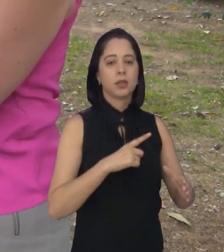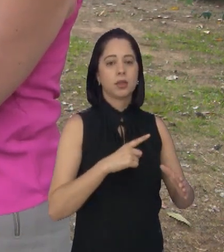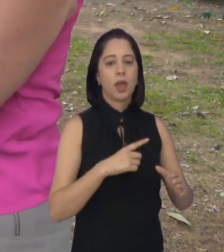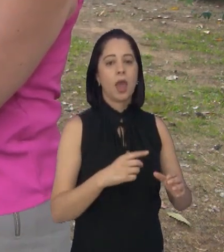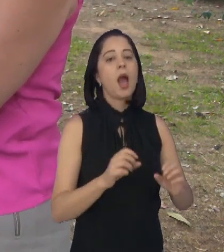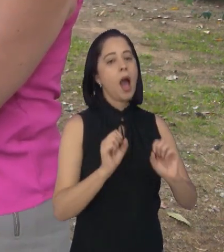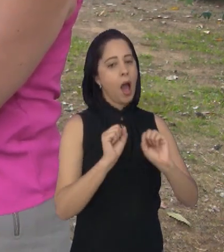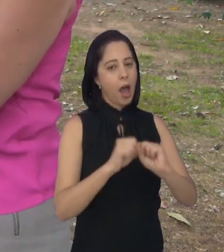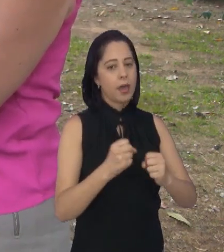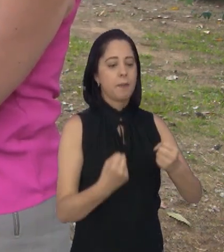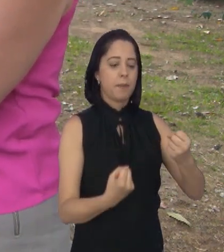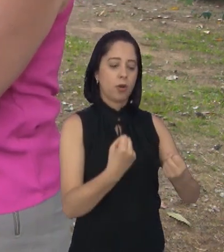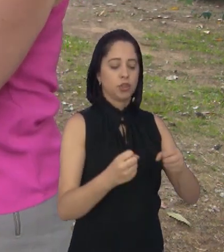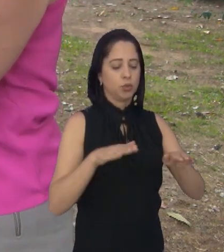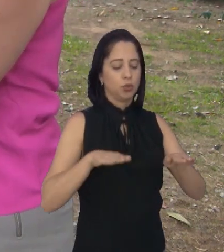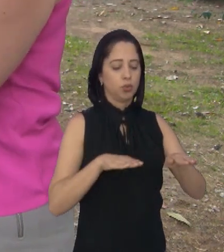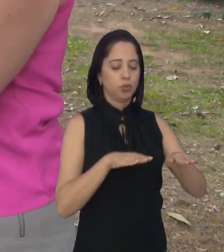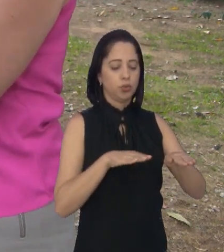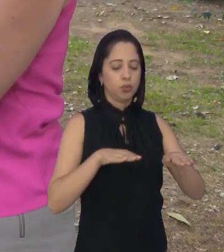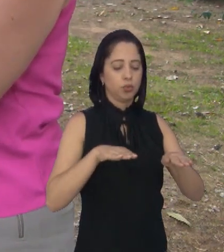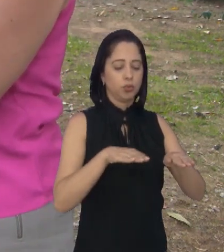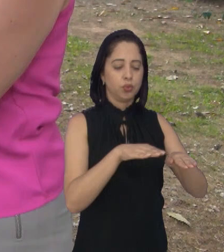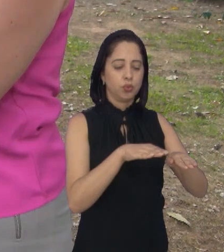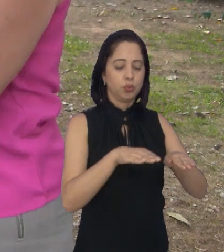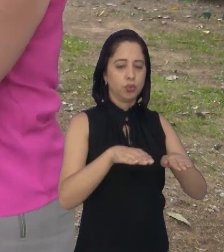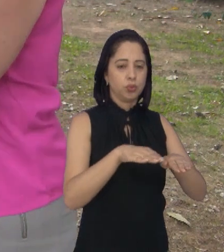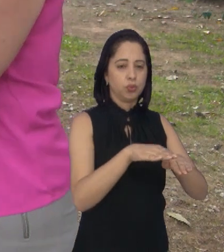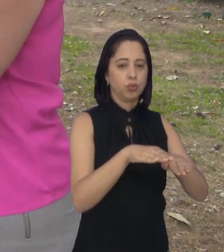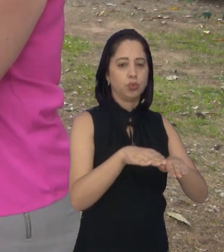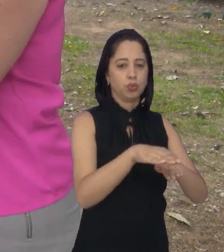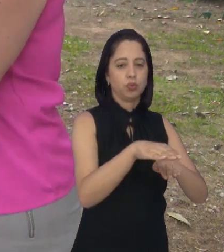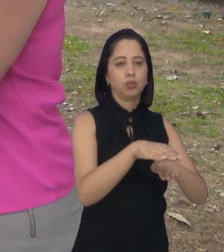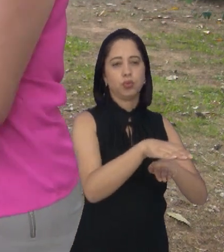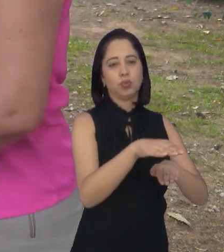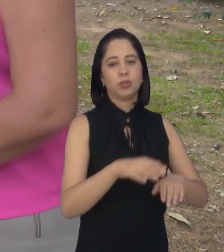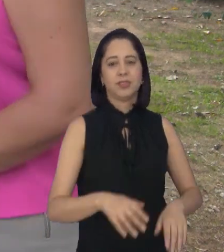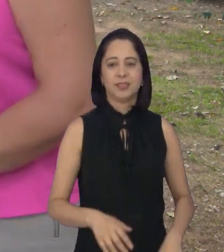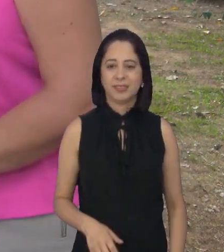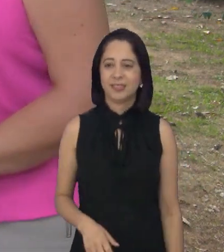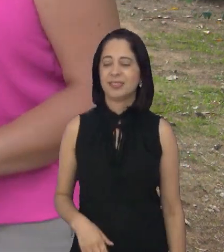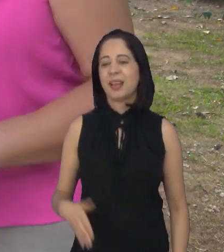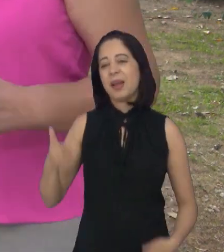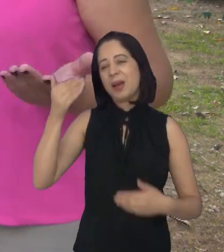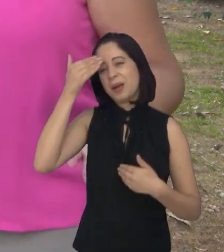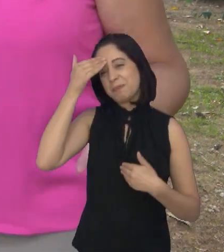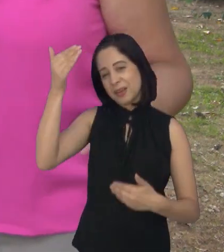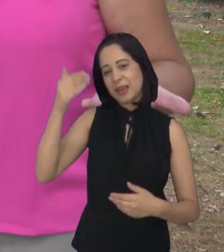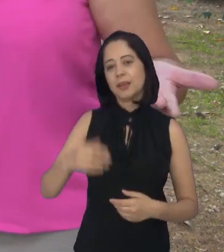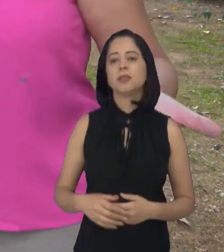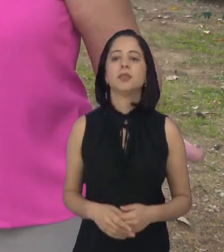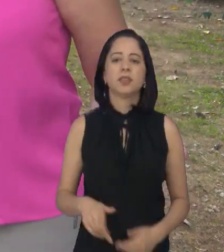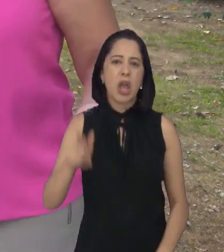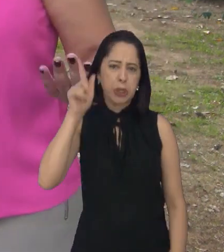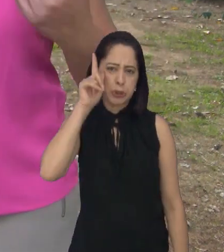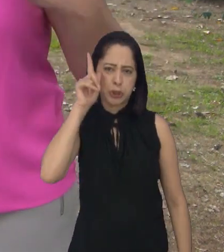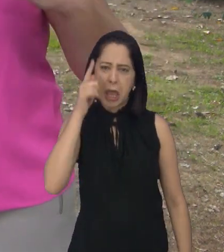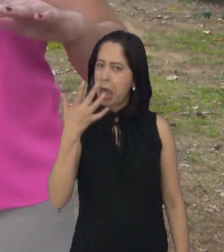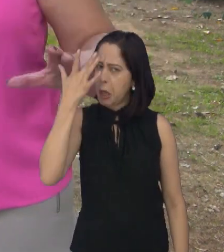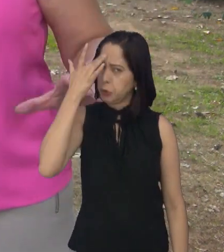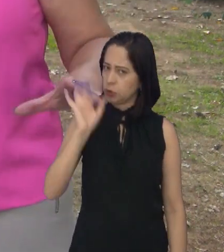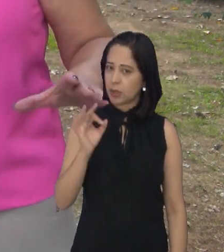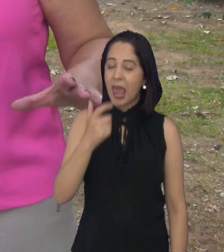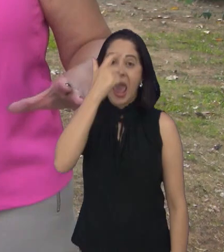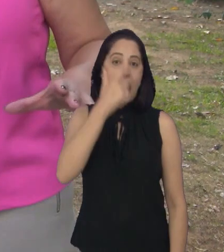em diante vem a velocidade. E é um sucesso, é sempre um sucesso. Ana, obrigada, viu? E Gi, não sei você,